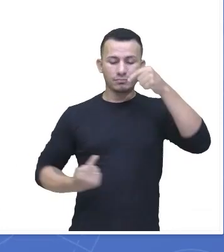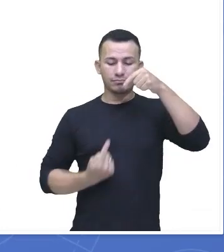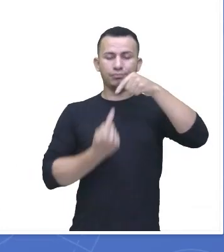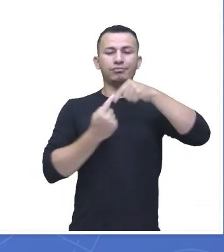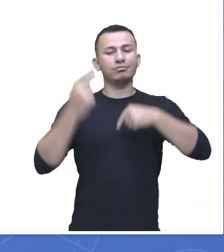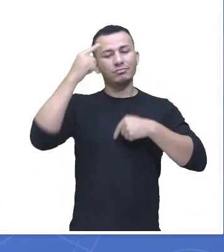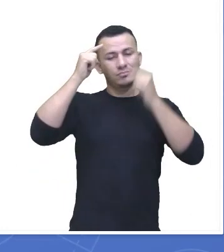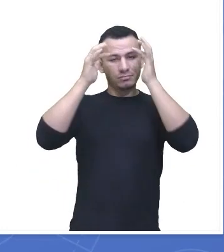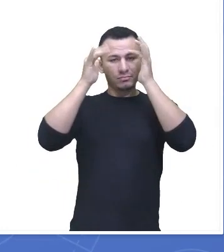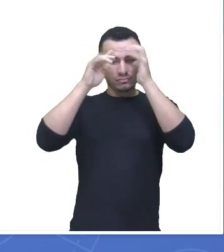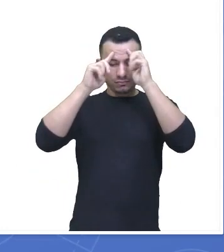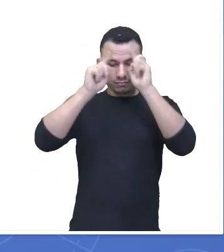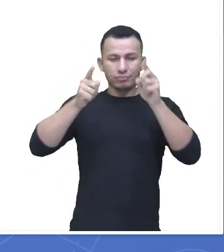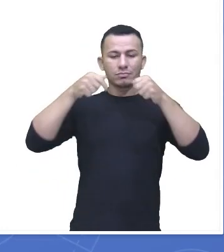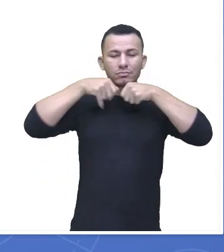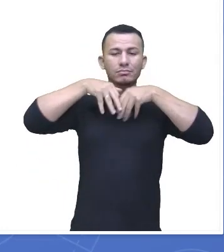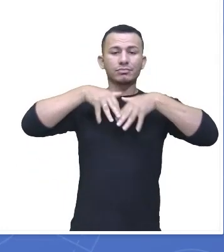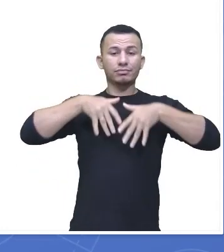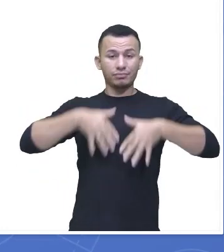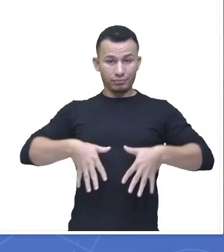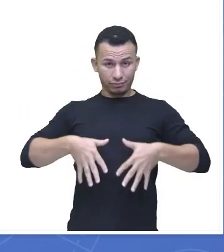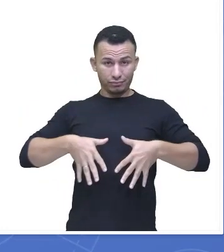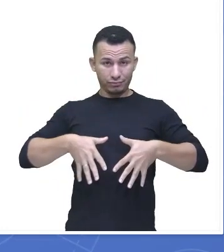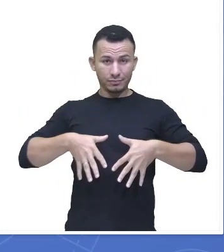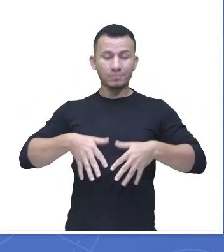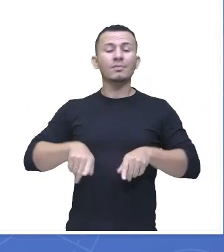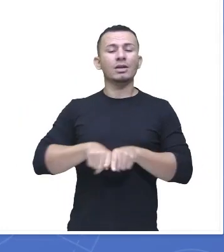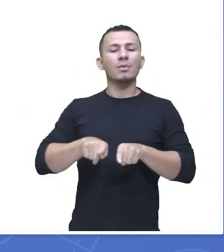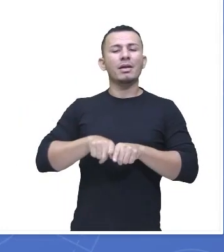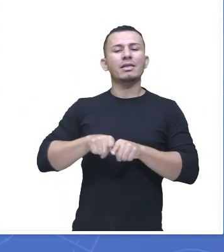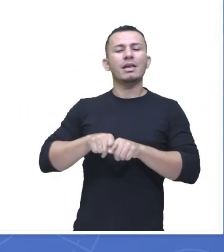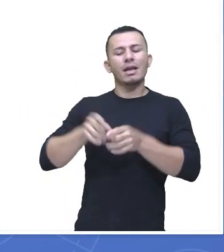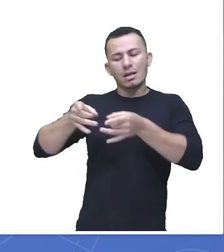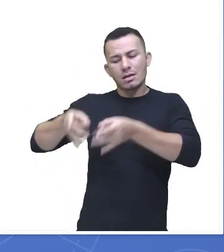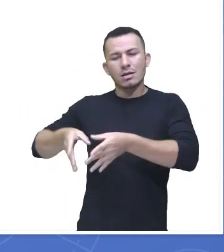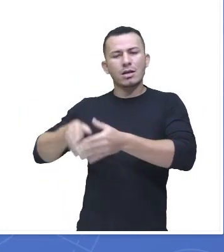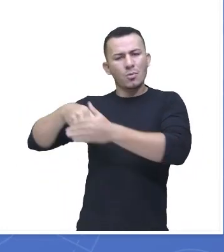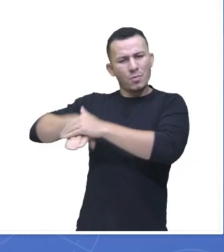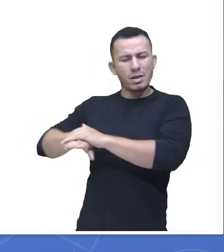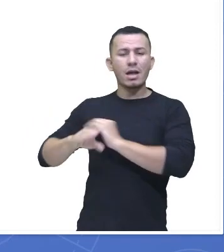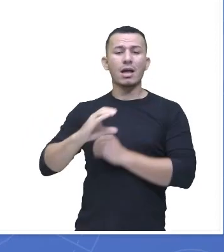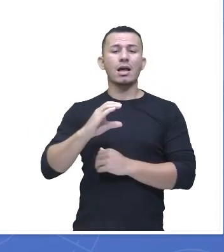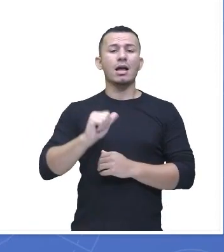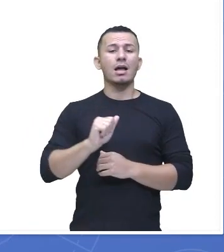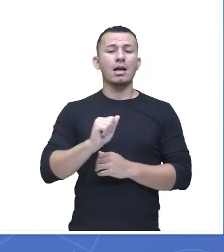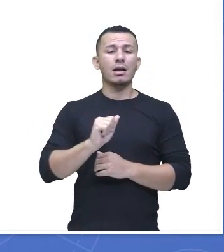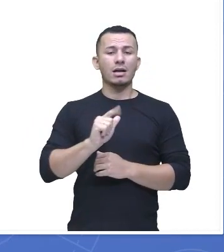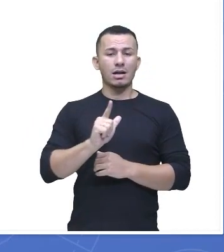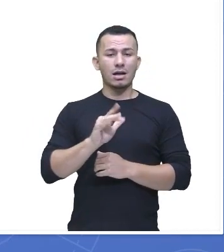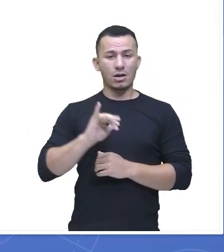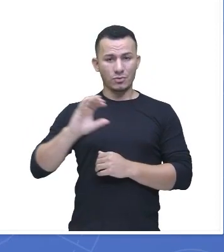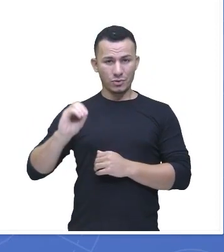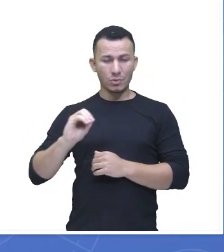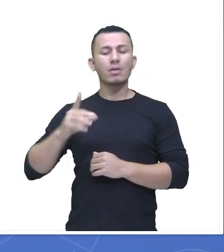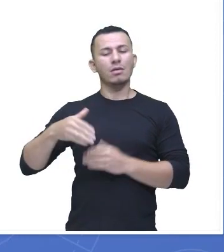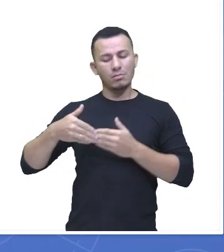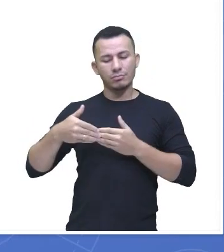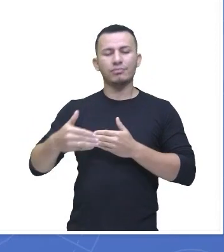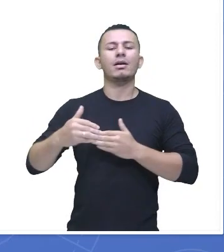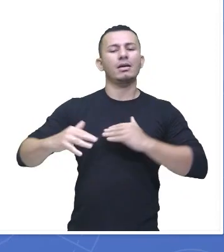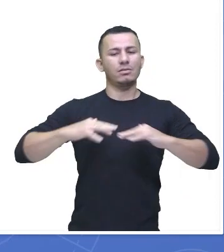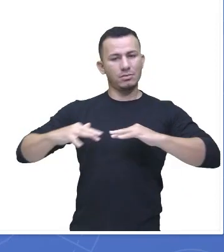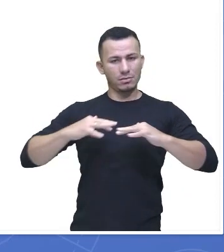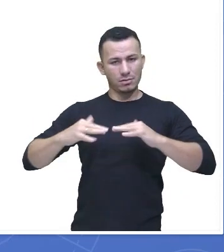célula, vai ter a liberação dos depósitos de cálcio e aí a actina e miosina vai iniciar o seu